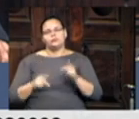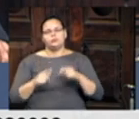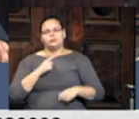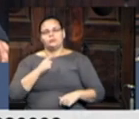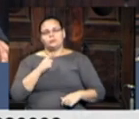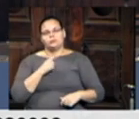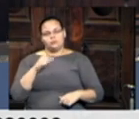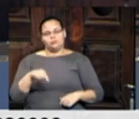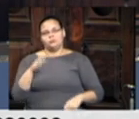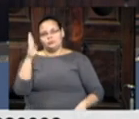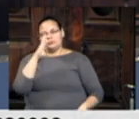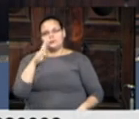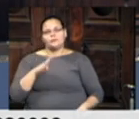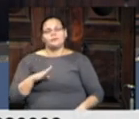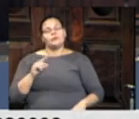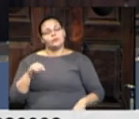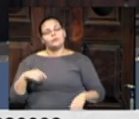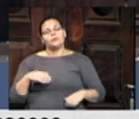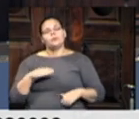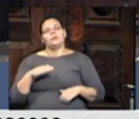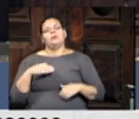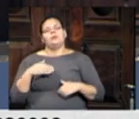brasileiros. Isso foi um passo